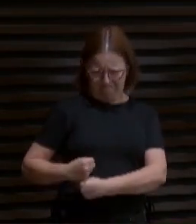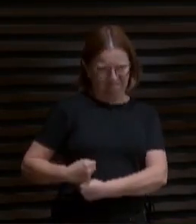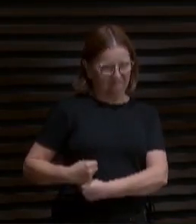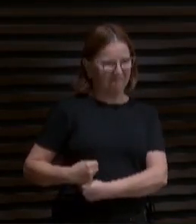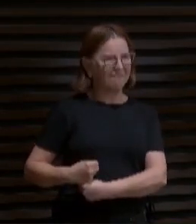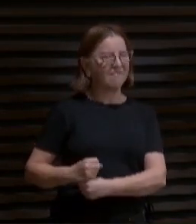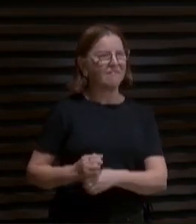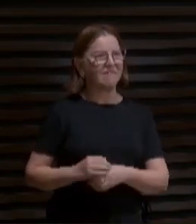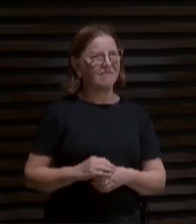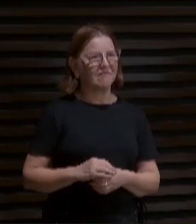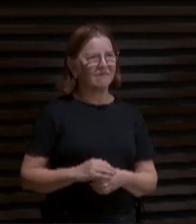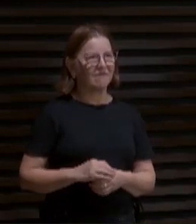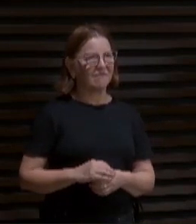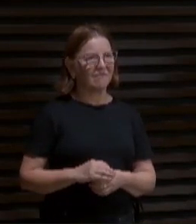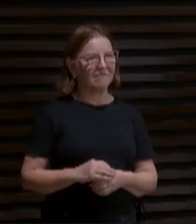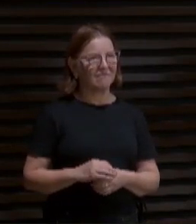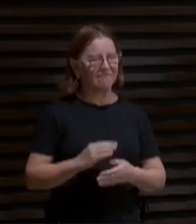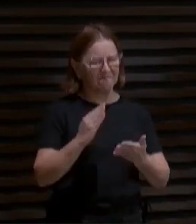avarentos,